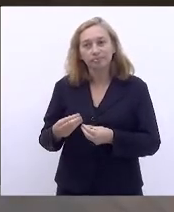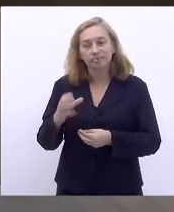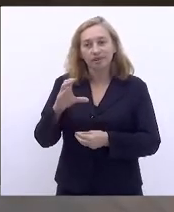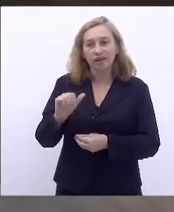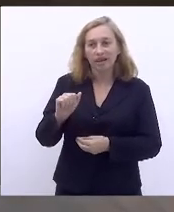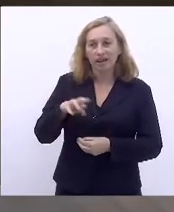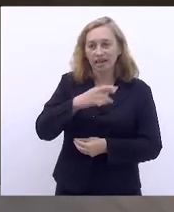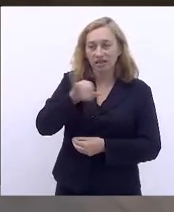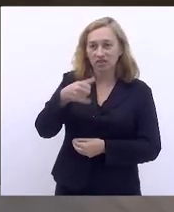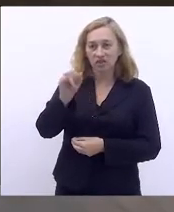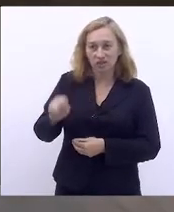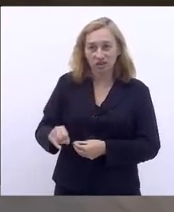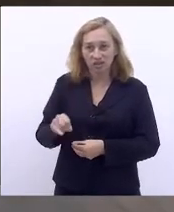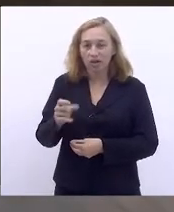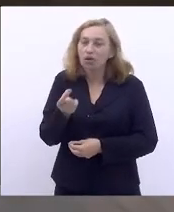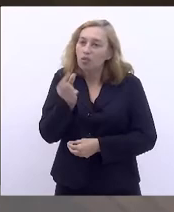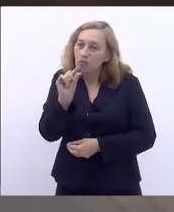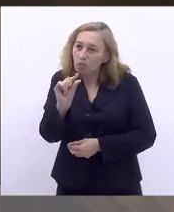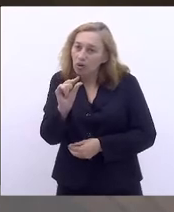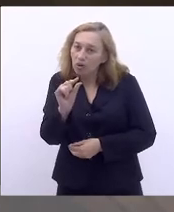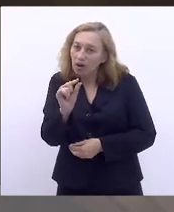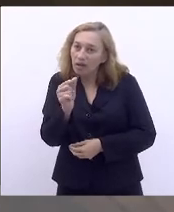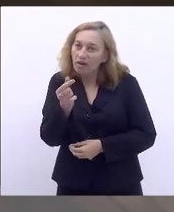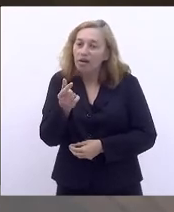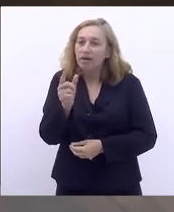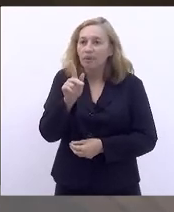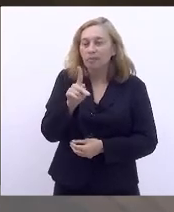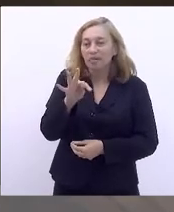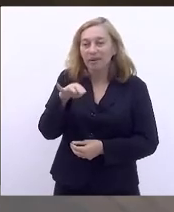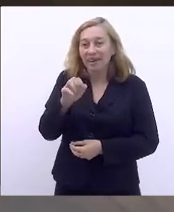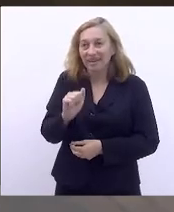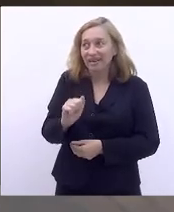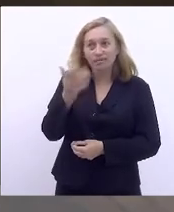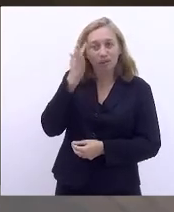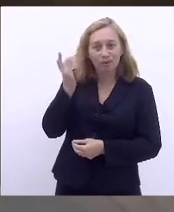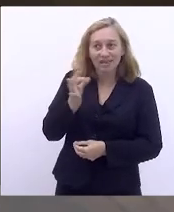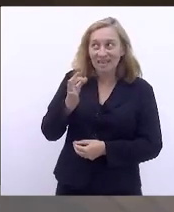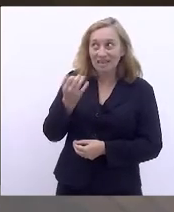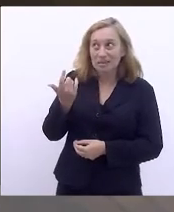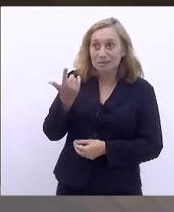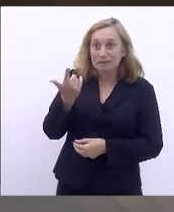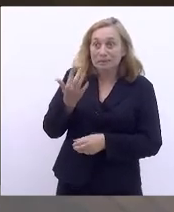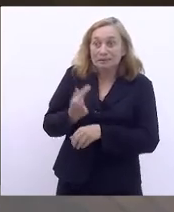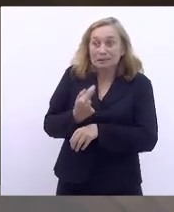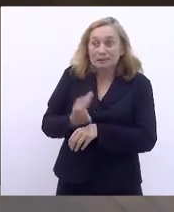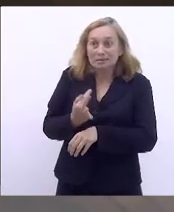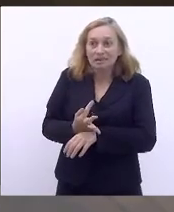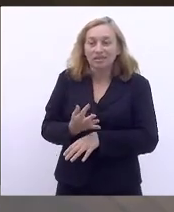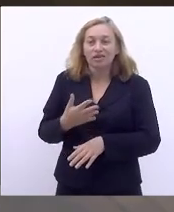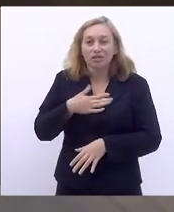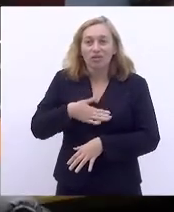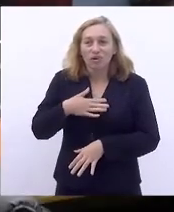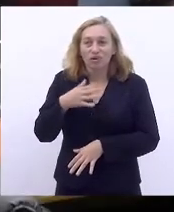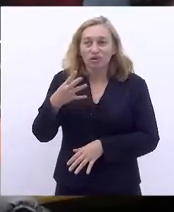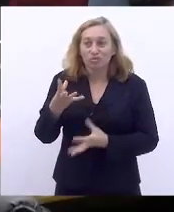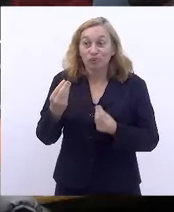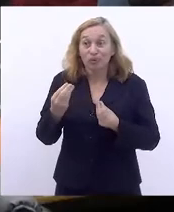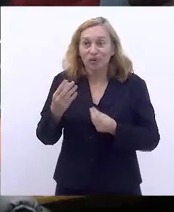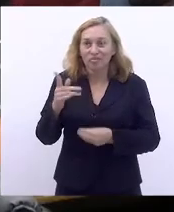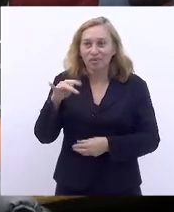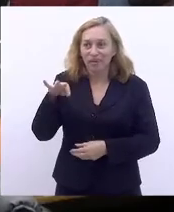para degustar com pouca pimenta, porque eu não sei se Vossa Excelência aguentaria, mas eu gosto com muita pimenta.